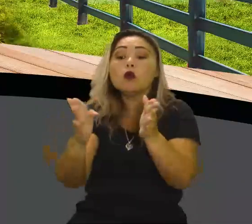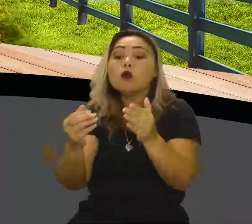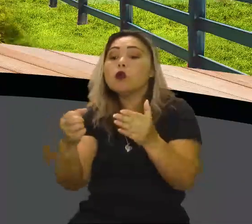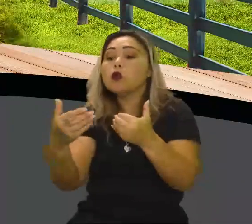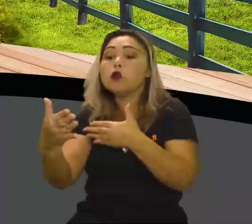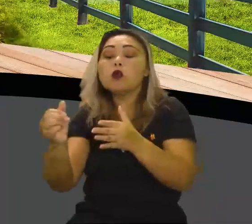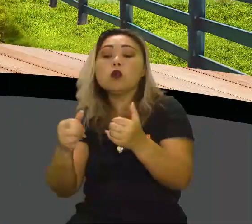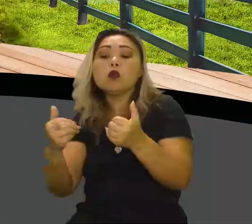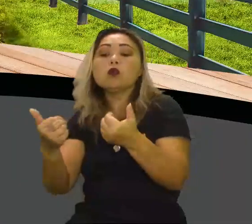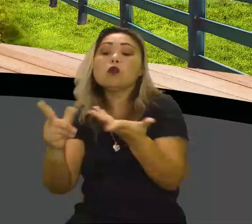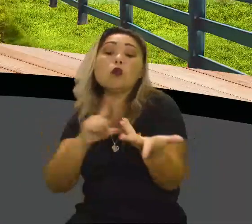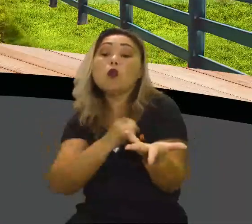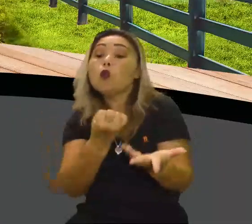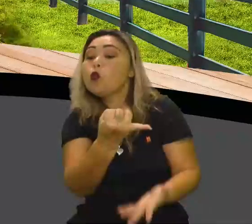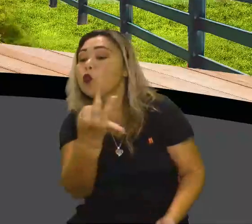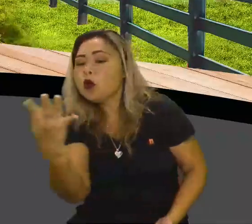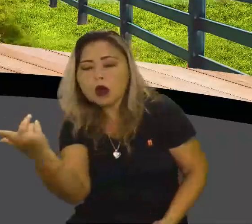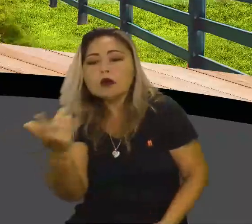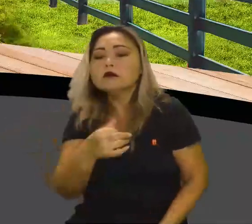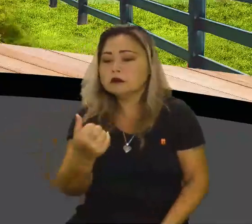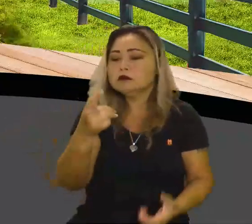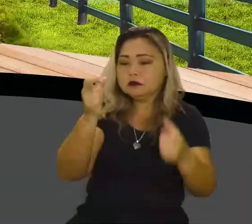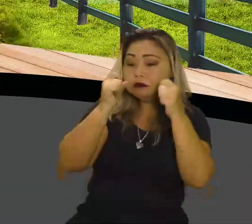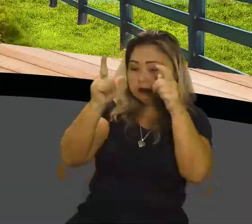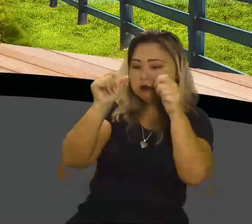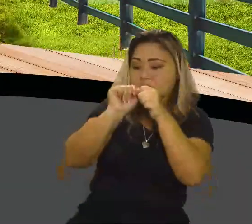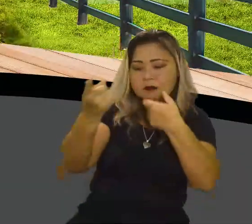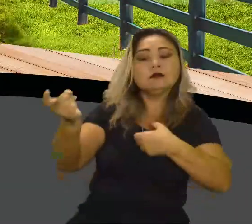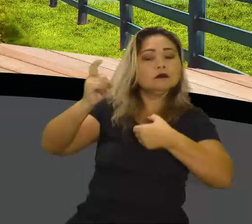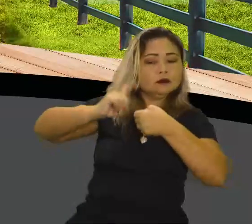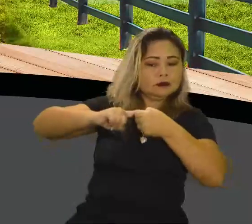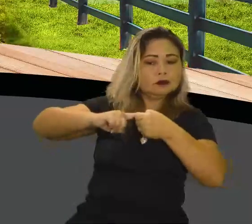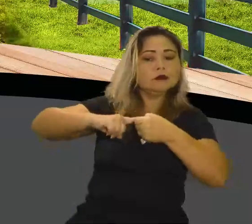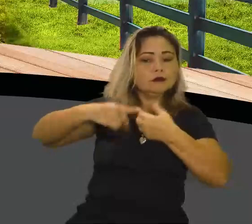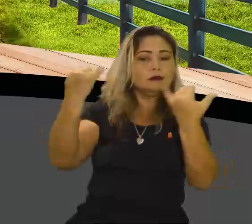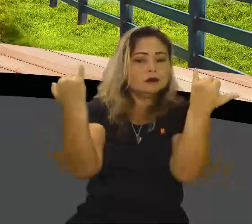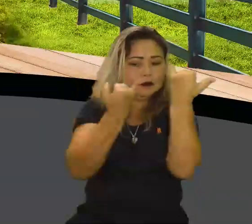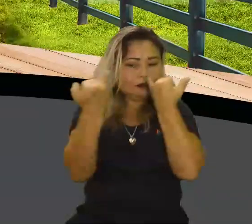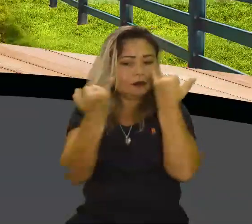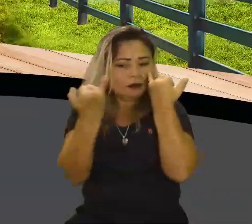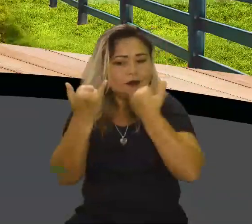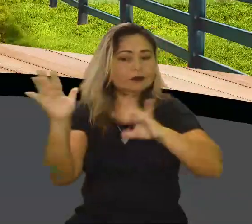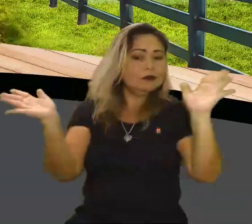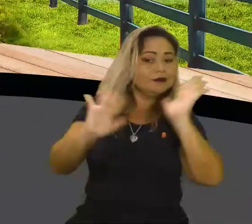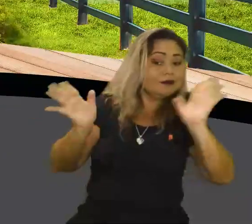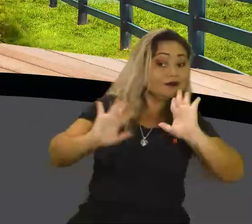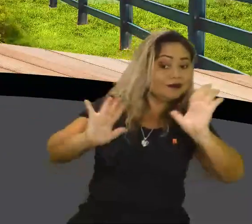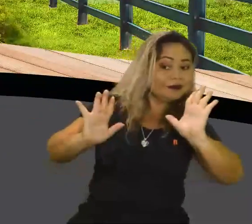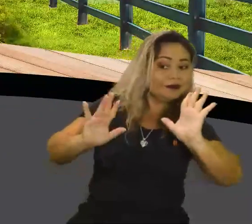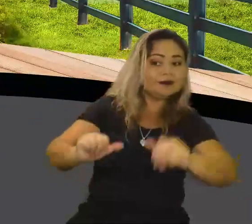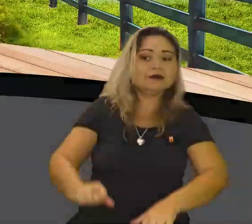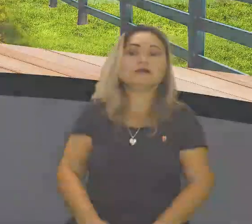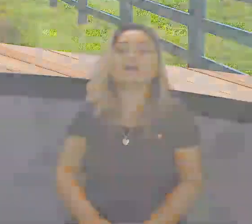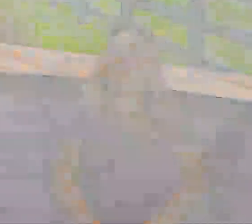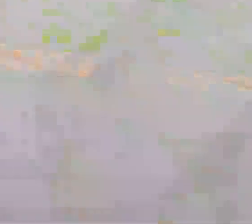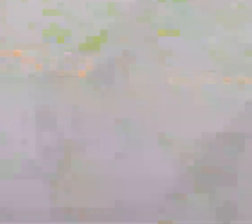quantas colmeias você vai ter. Fica ligado, daqui a pouco o tio volta com mais informações. Tchau, tchau, gente!